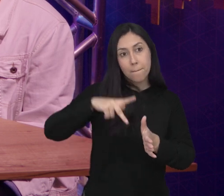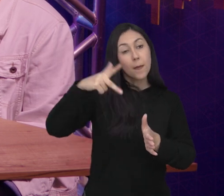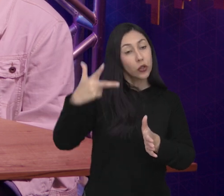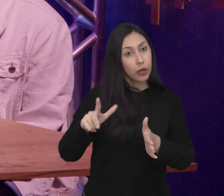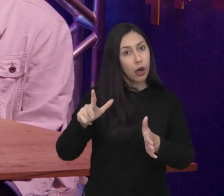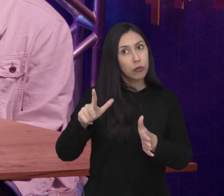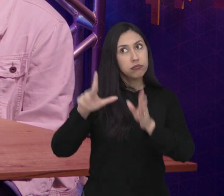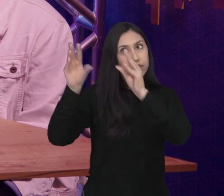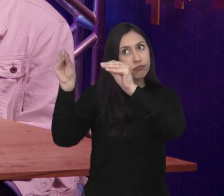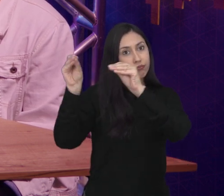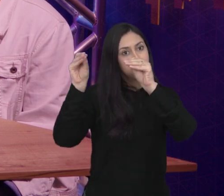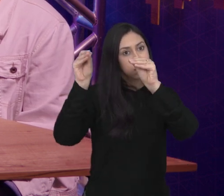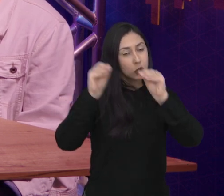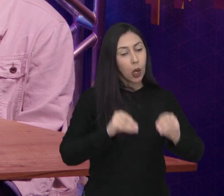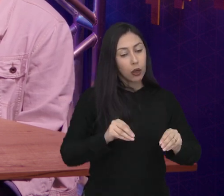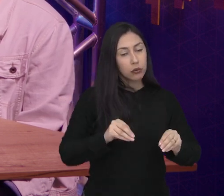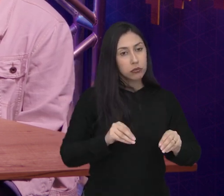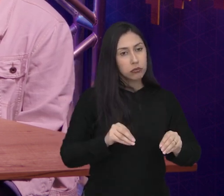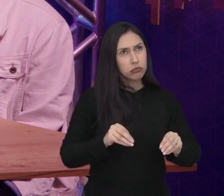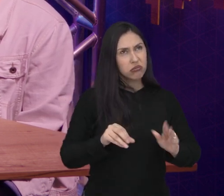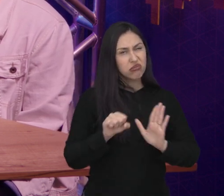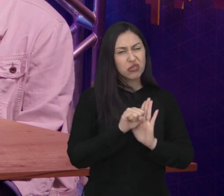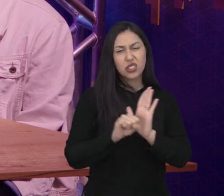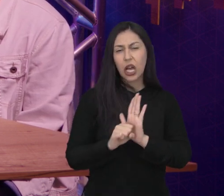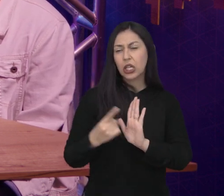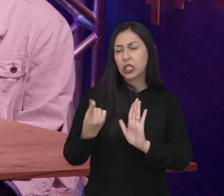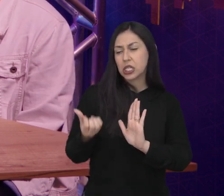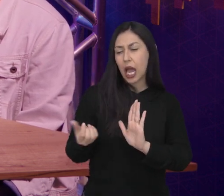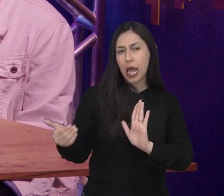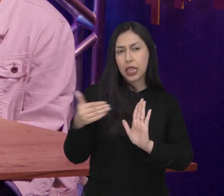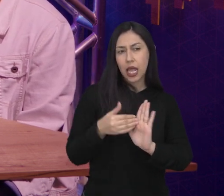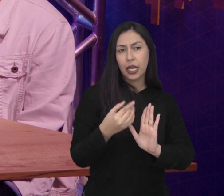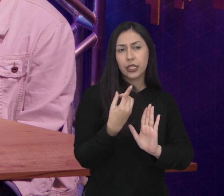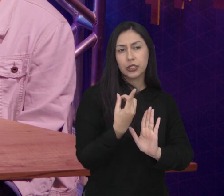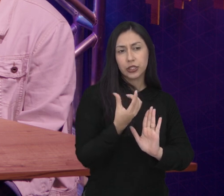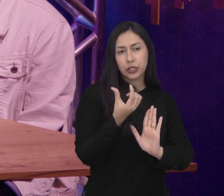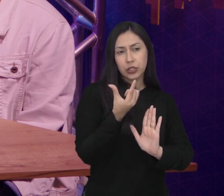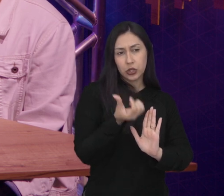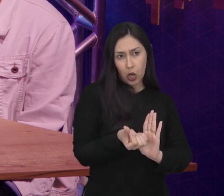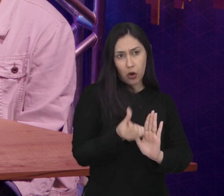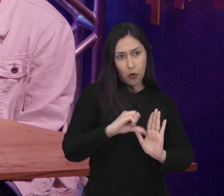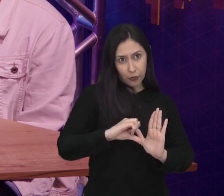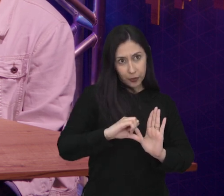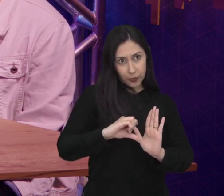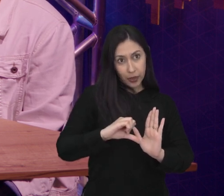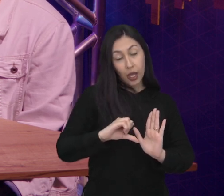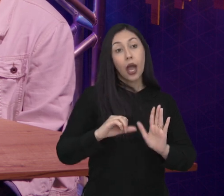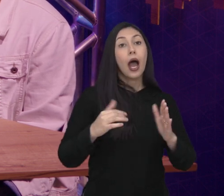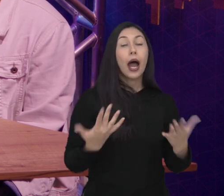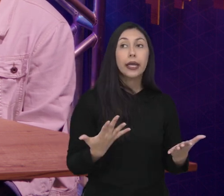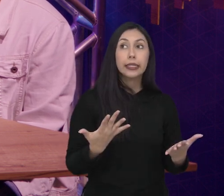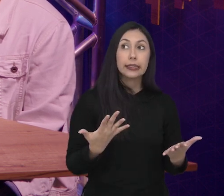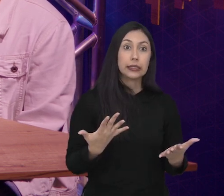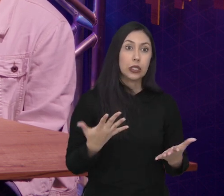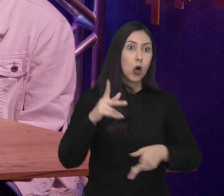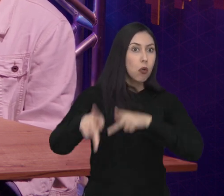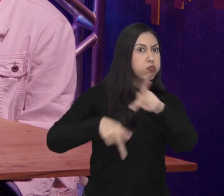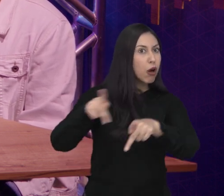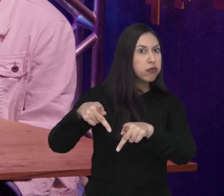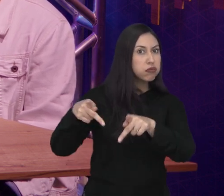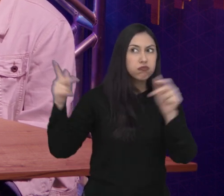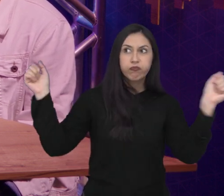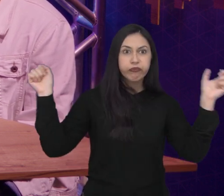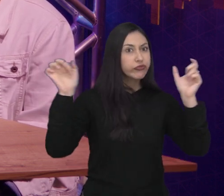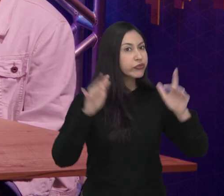certo momento, Portugal veio para cá, né, entre o século XVI e XIX, Portugal dificultava bastante a vinda